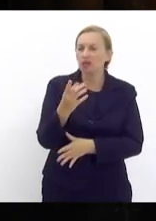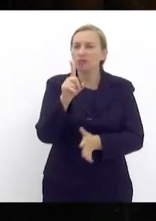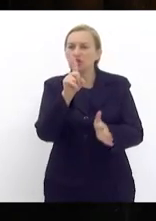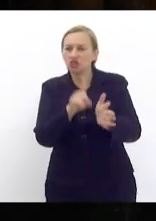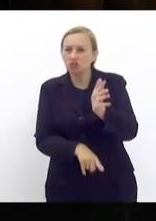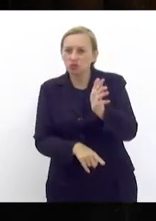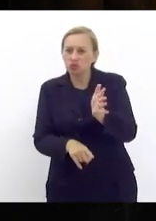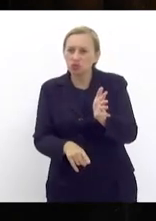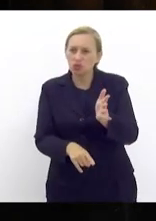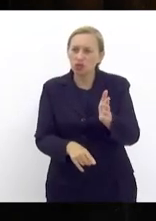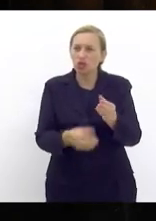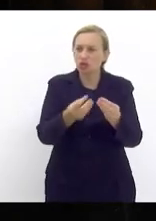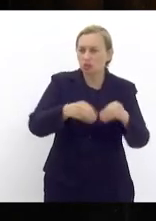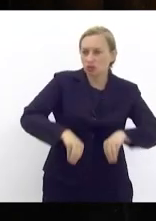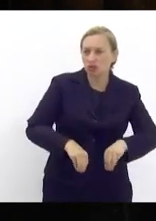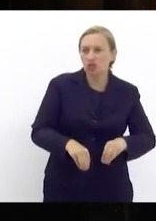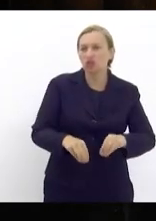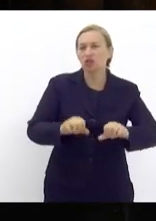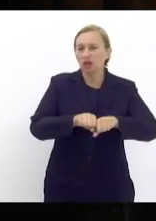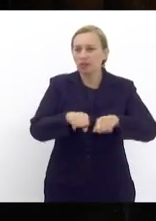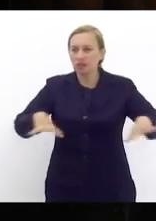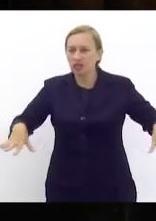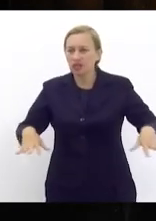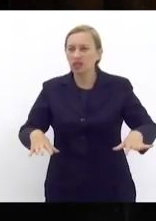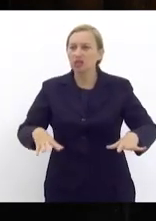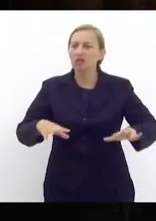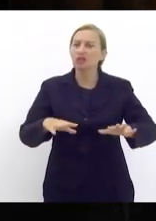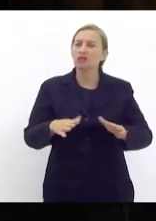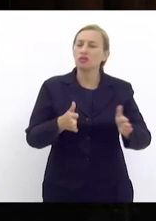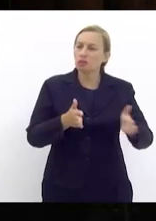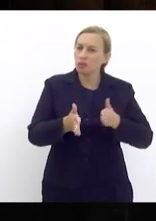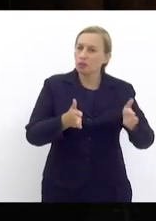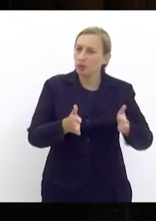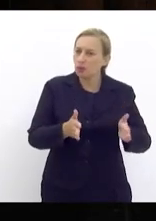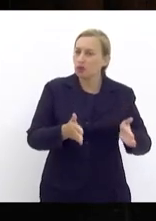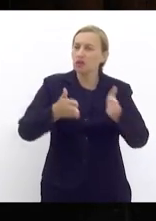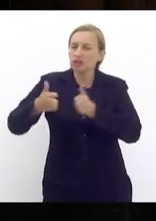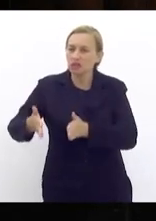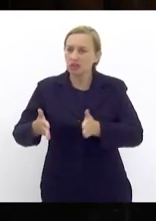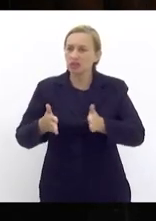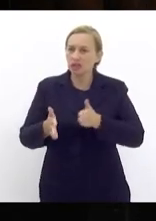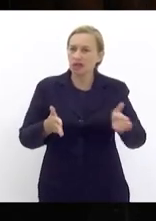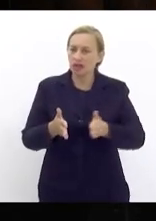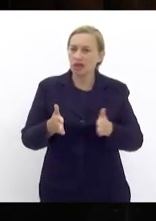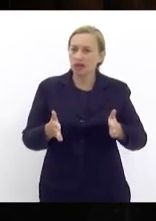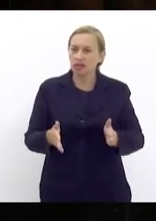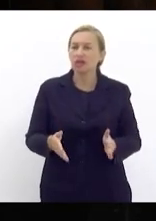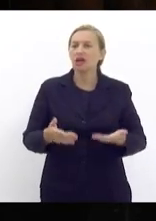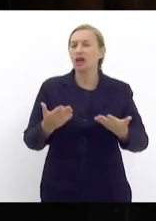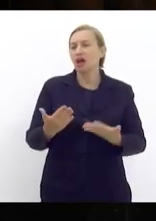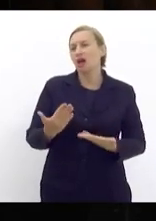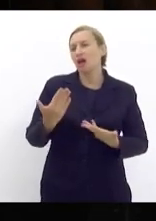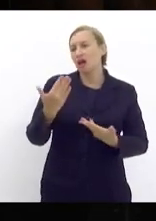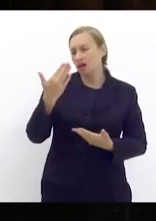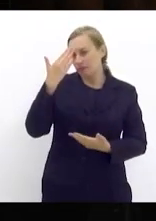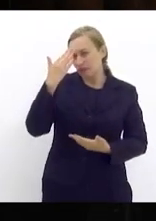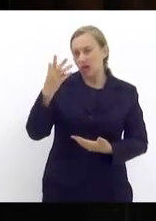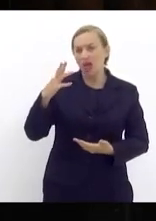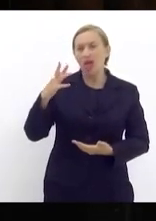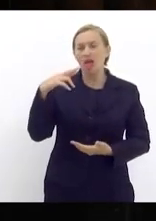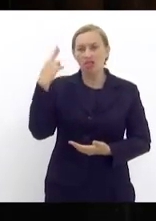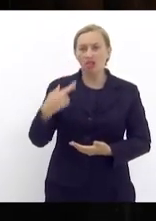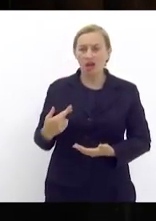pandemia, que foi prorrogado nessa casa, graças à companheira Renata Souza, que aprovou lei nesse sentido, até